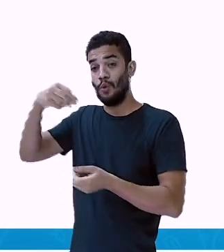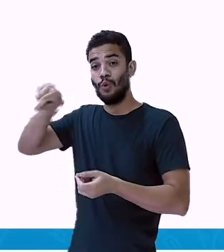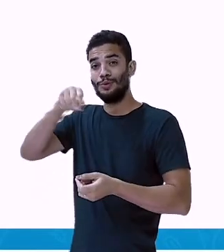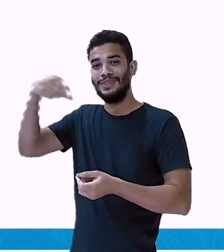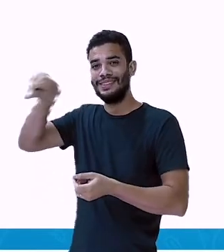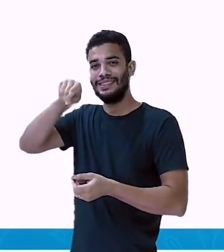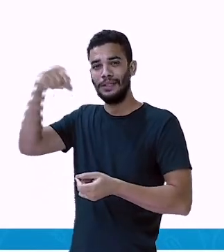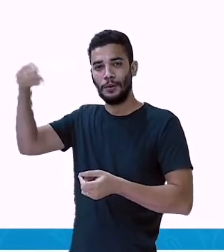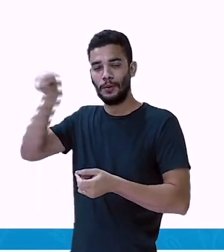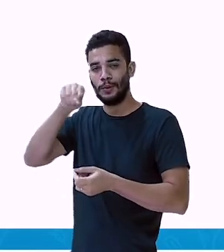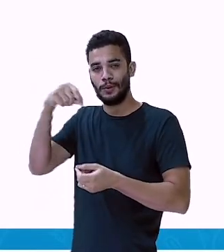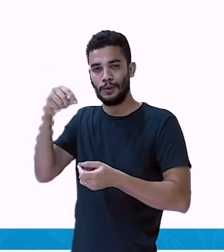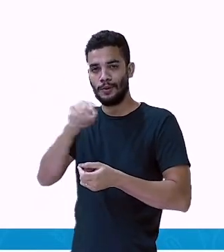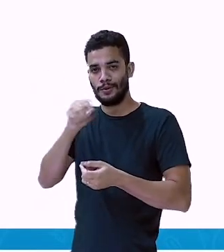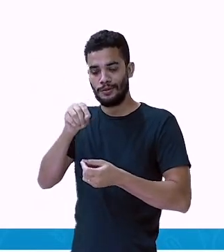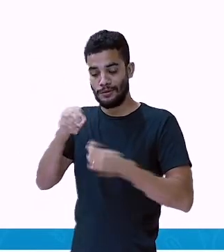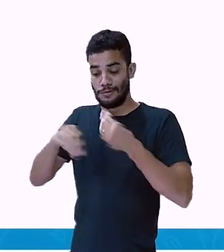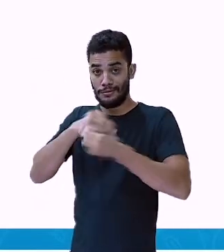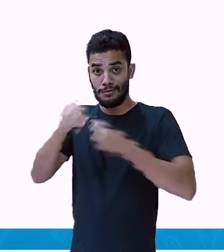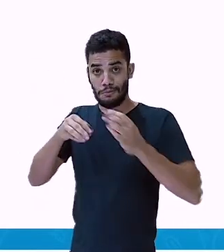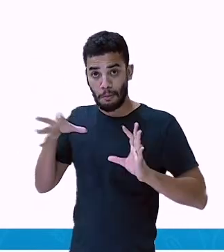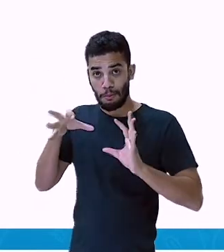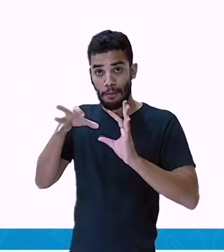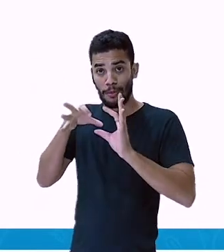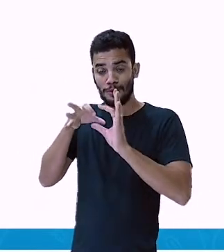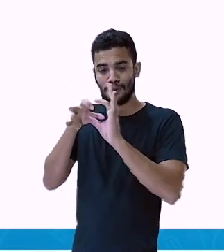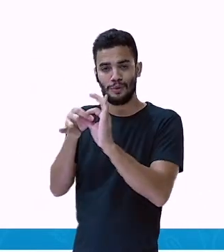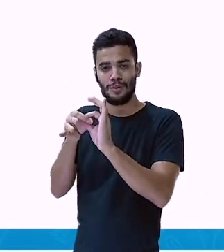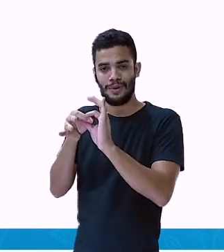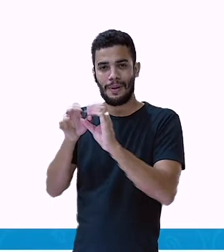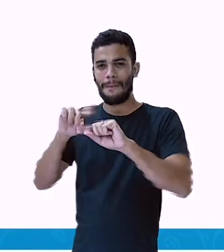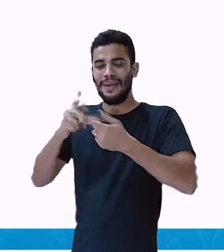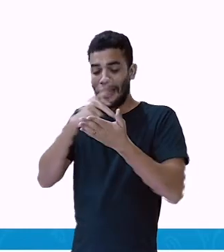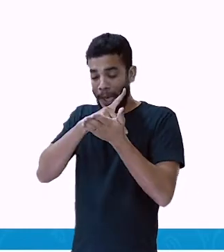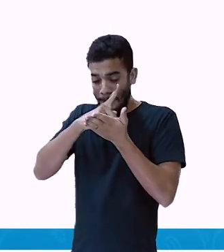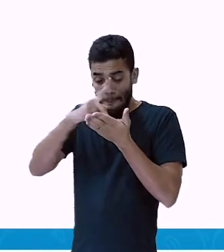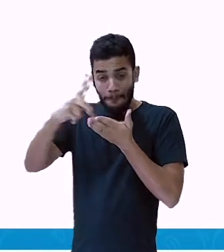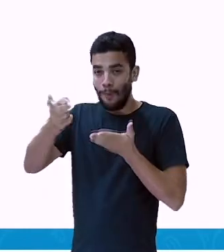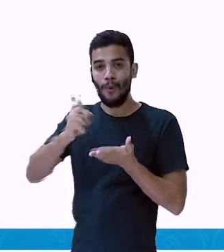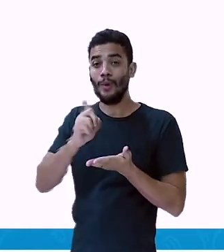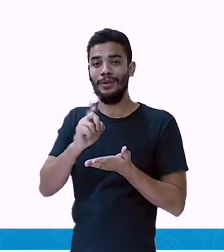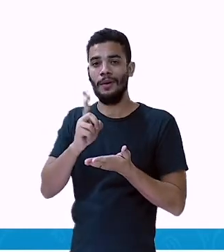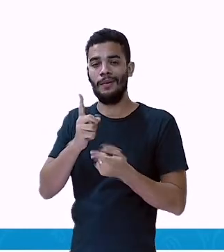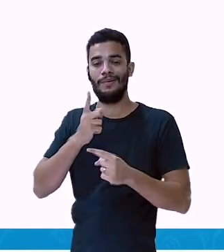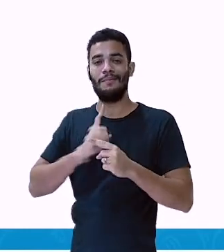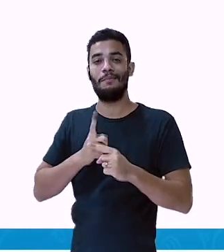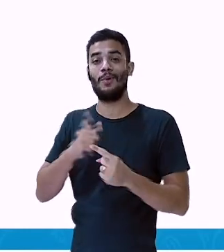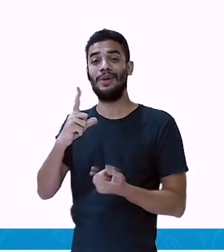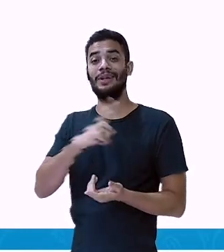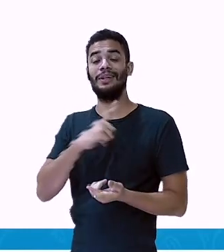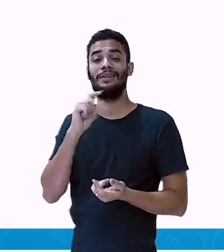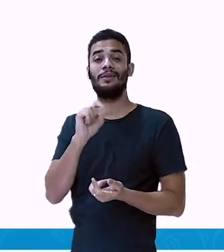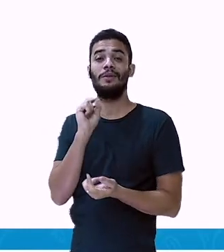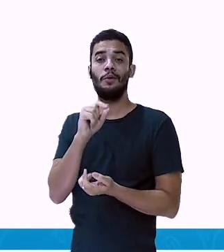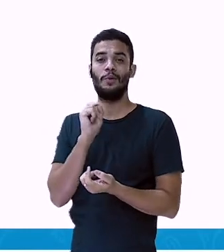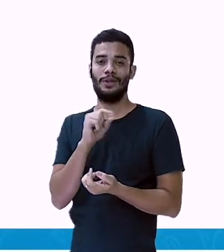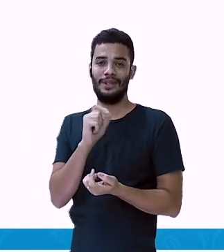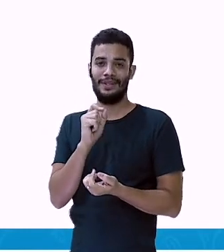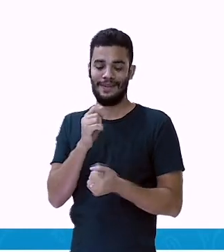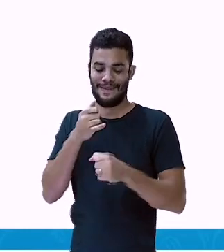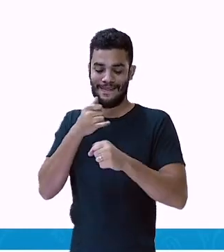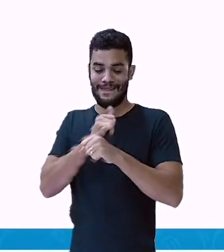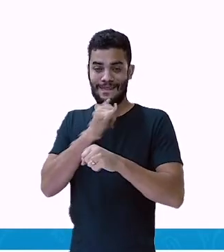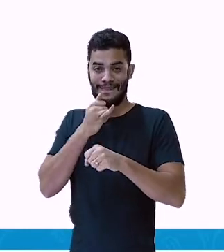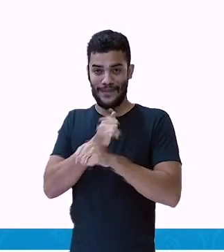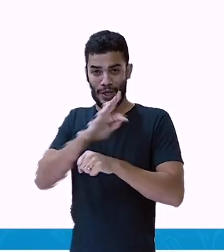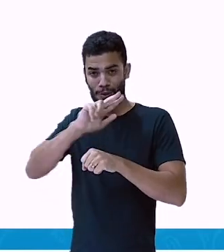de bronze, não está se referindo ao bronze puro. Por quê? Seria muito maleável. Então, faça